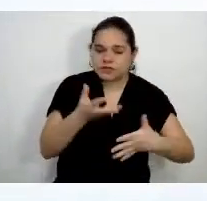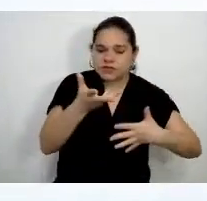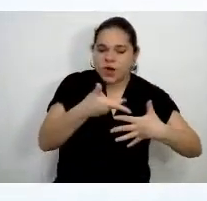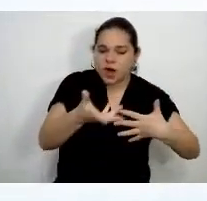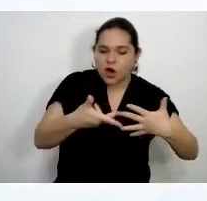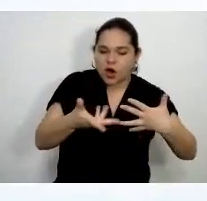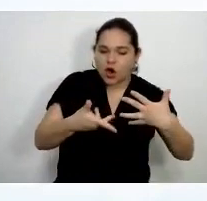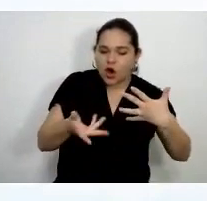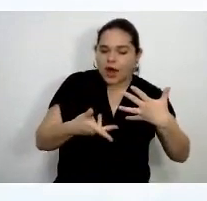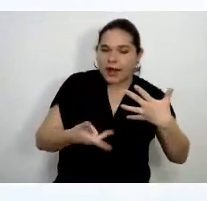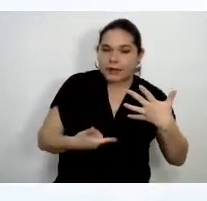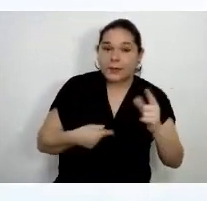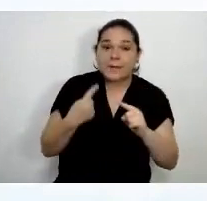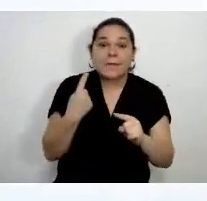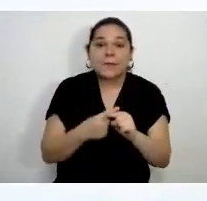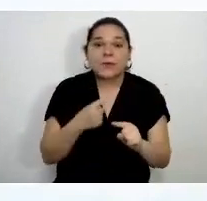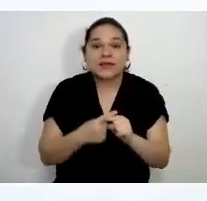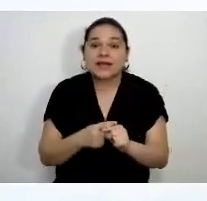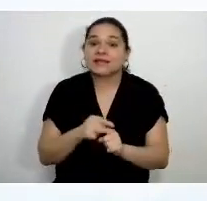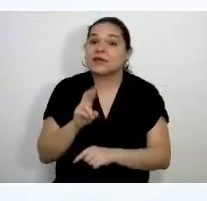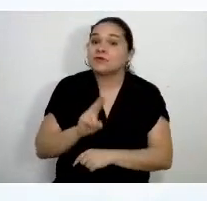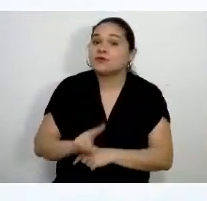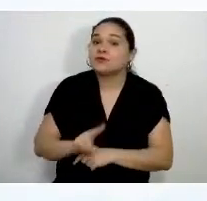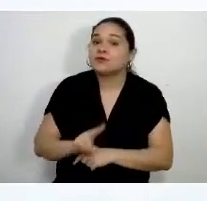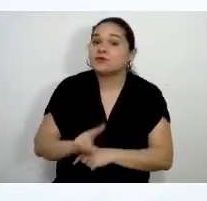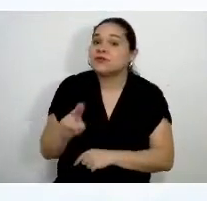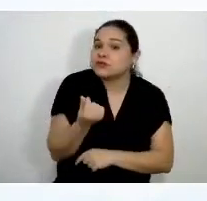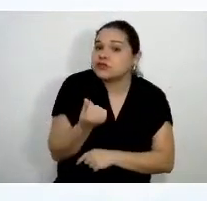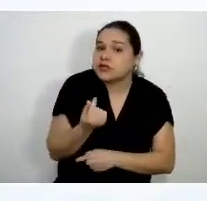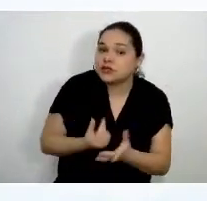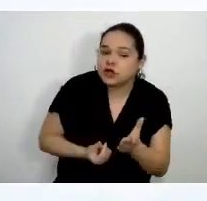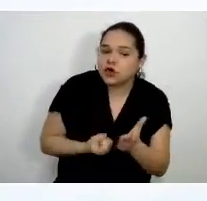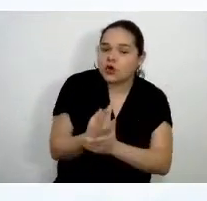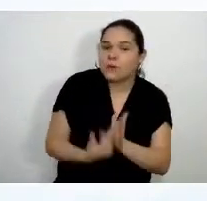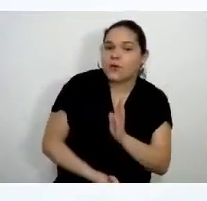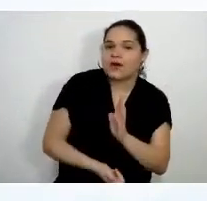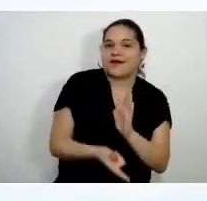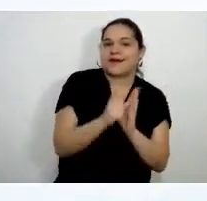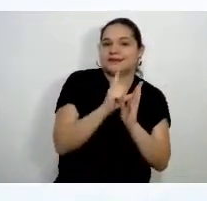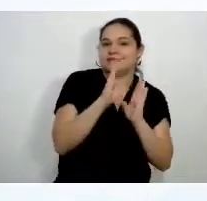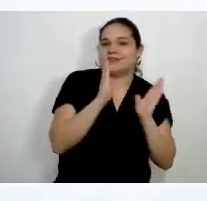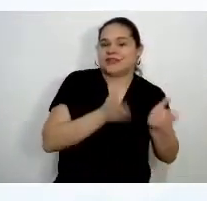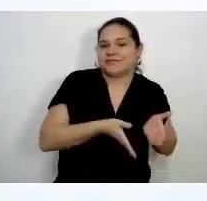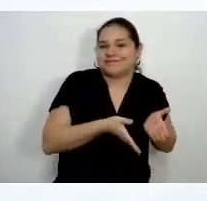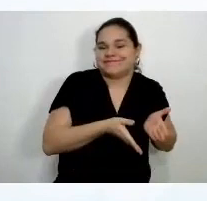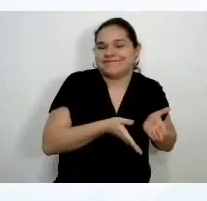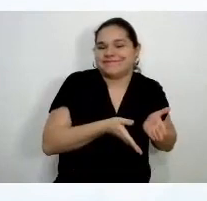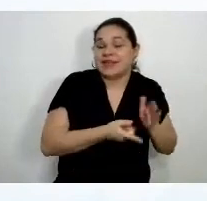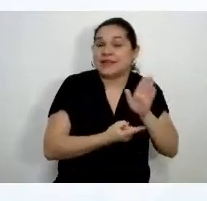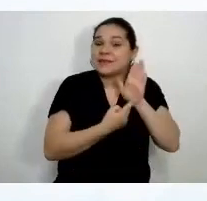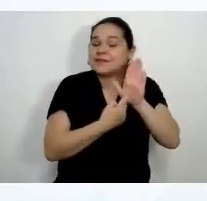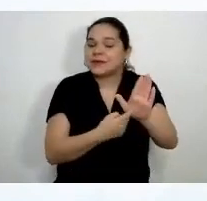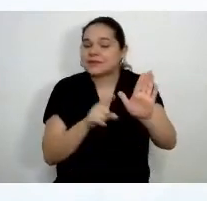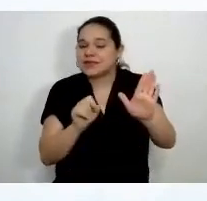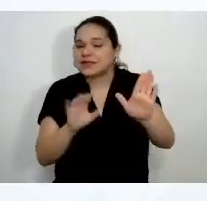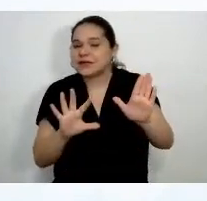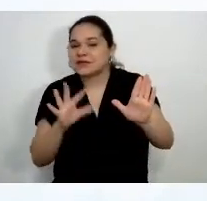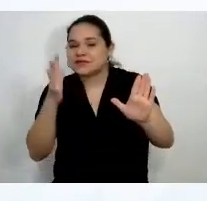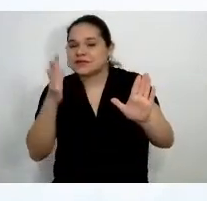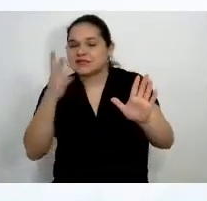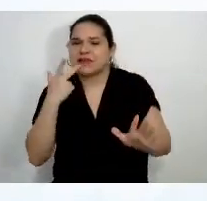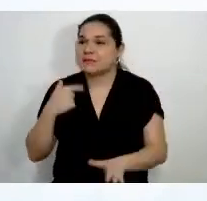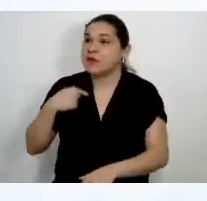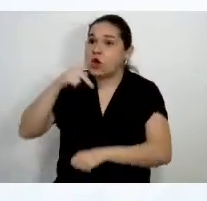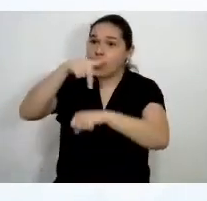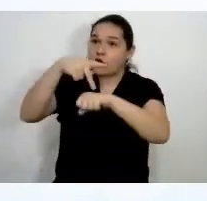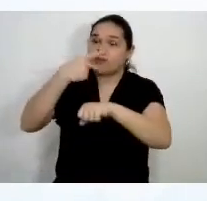dinheiro de pré-compra. Então, eles mostram o que está acontecendo, e aí um país fala, não, eu vou comprar, e já manda